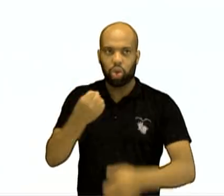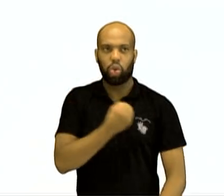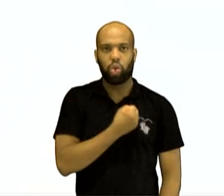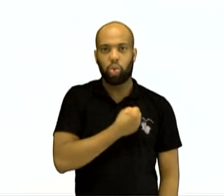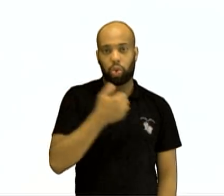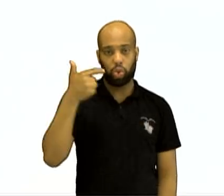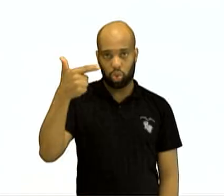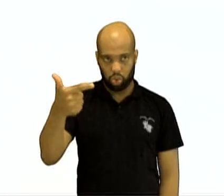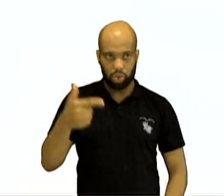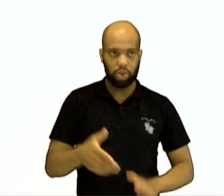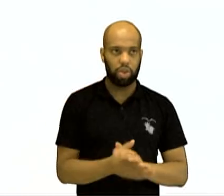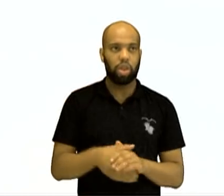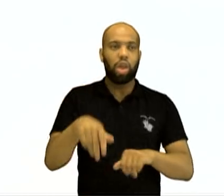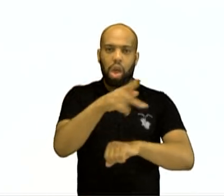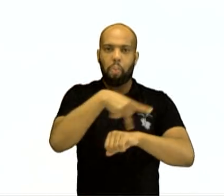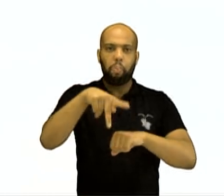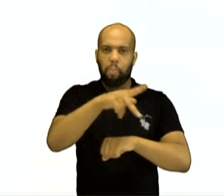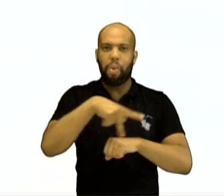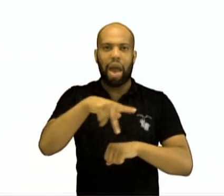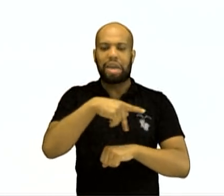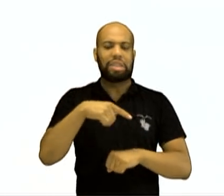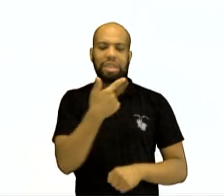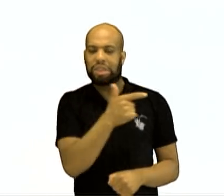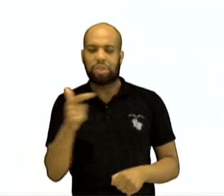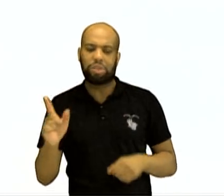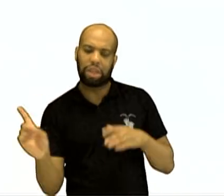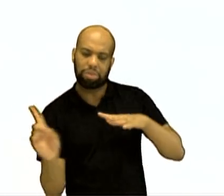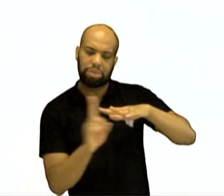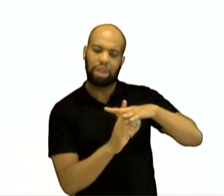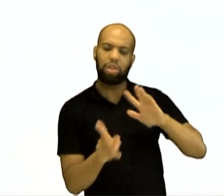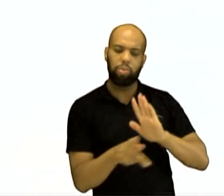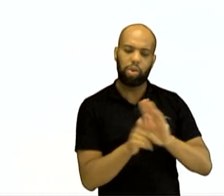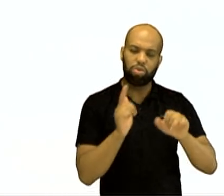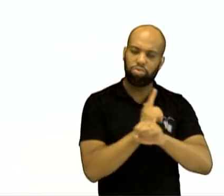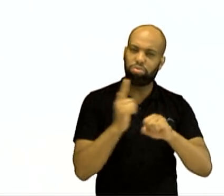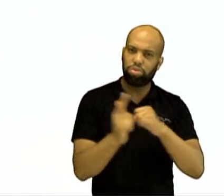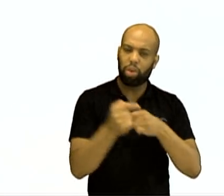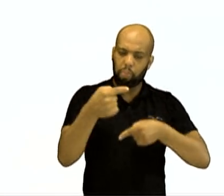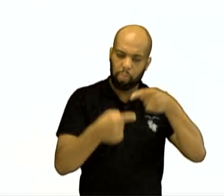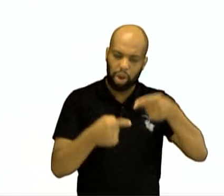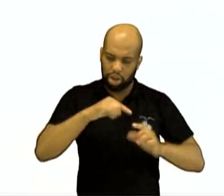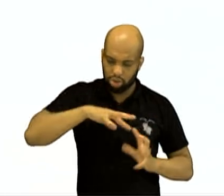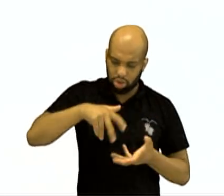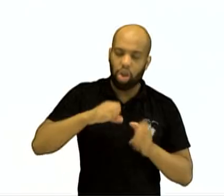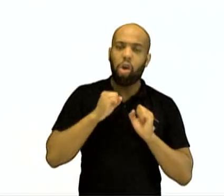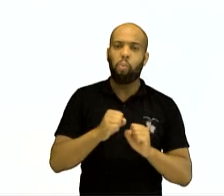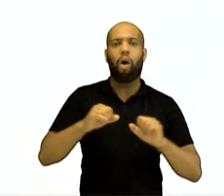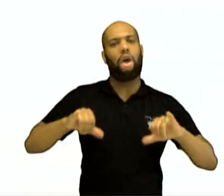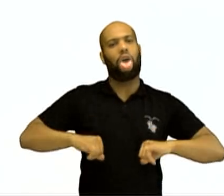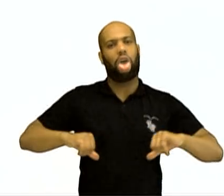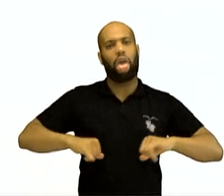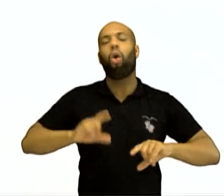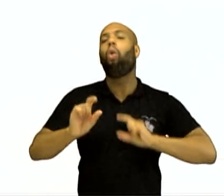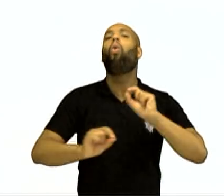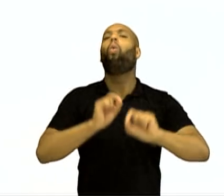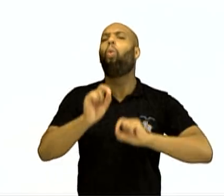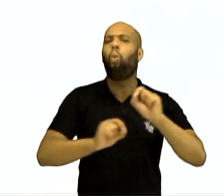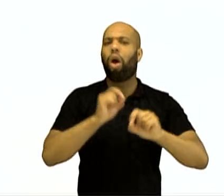atividade para vocês aí. Um país que não se encontra inserido efetivamente na geopolítica global pode sofrer as